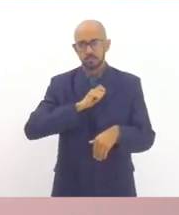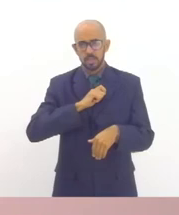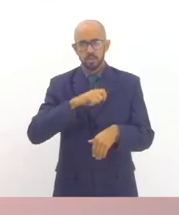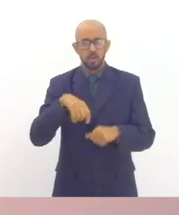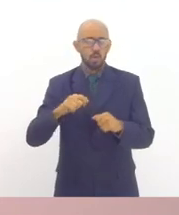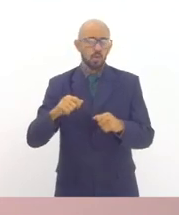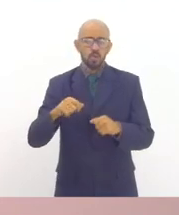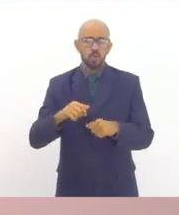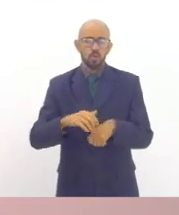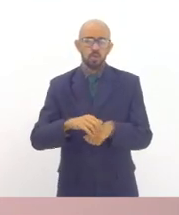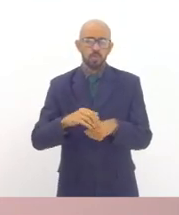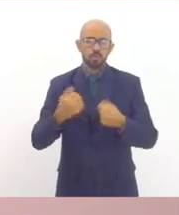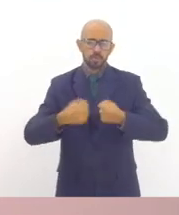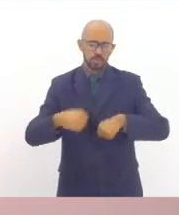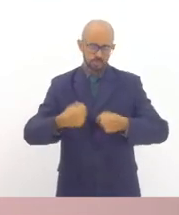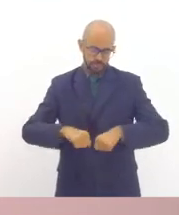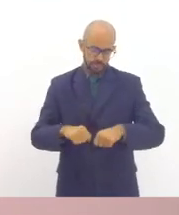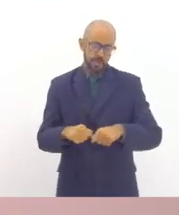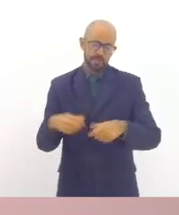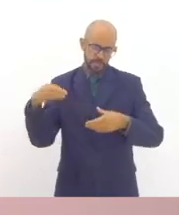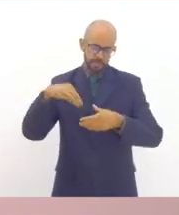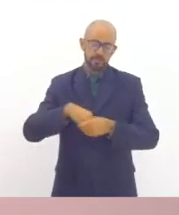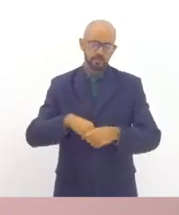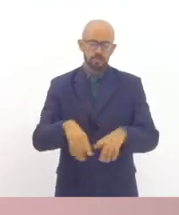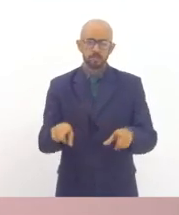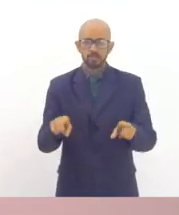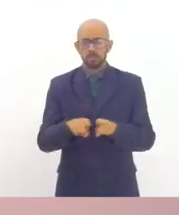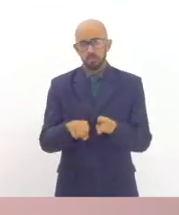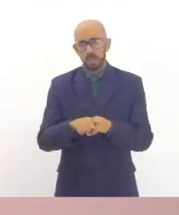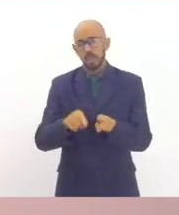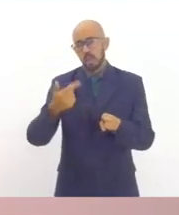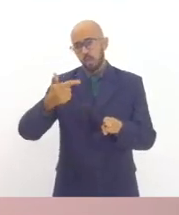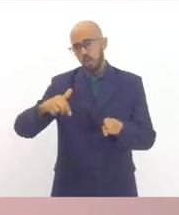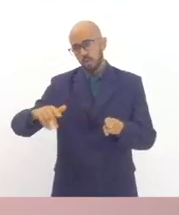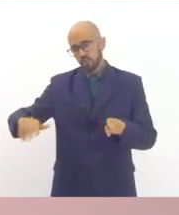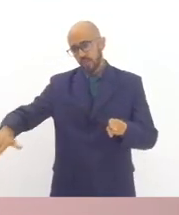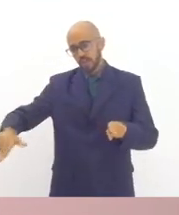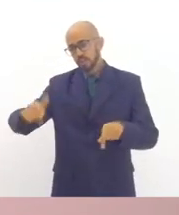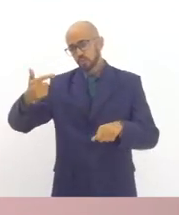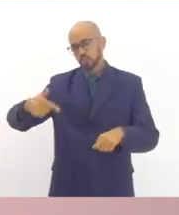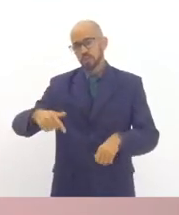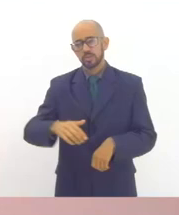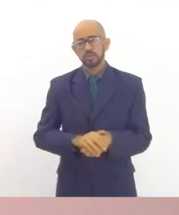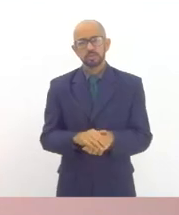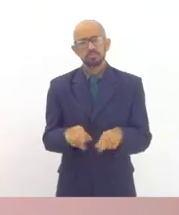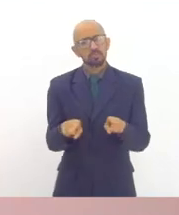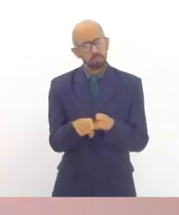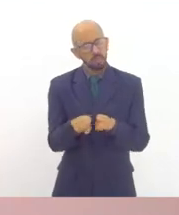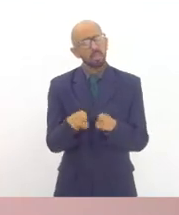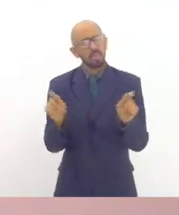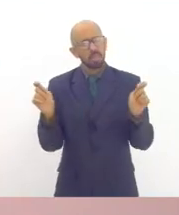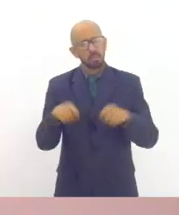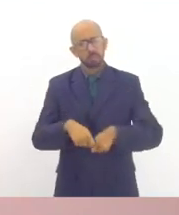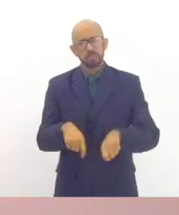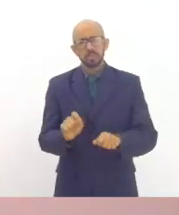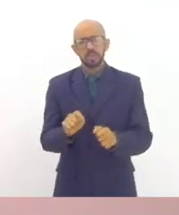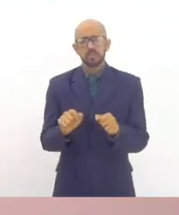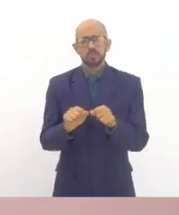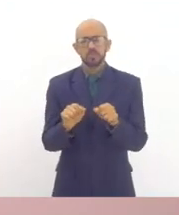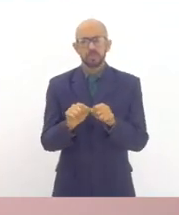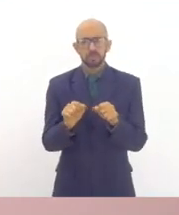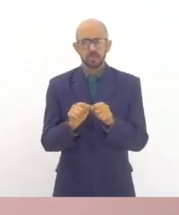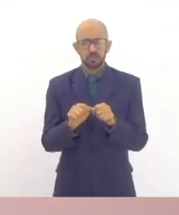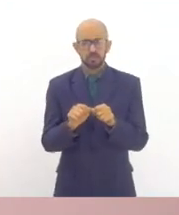espanhol, elas deveriam estar dentro. E as outras, a possibilidade de fazer